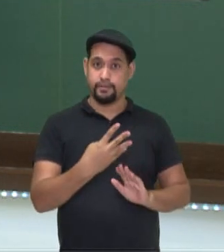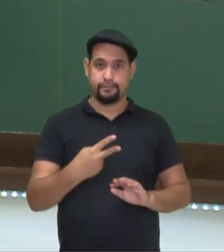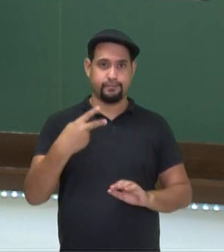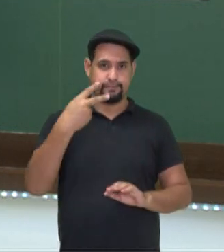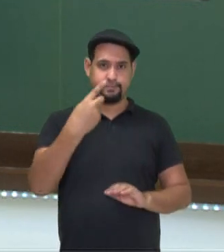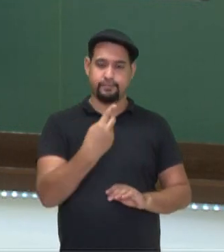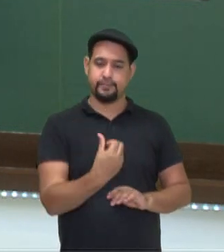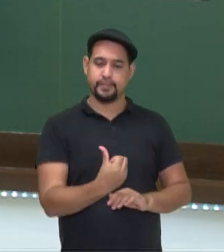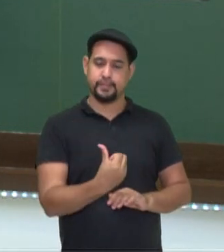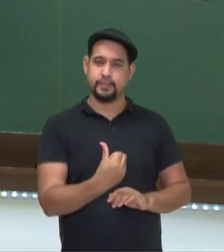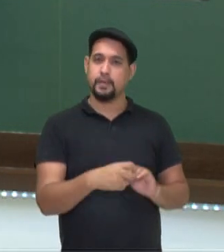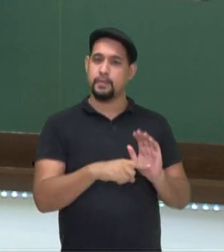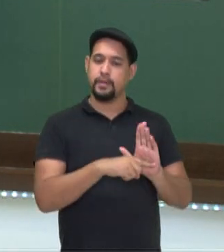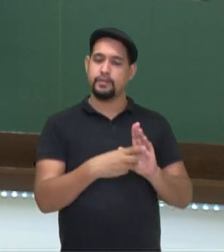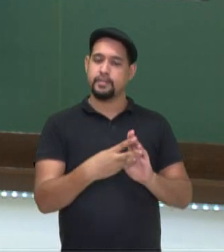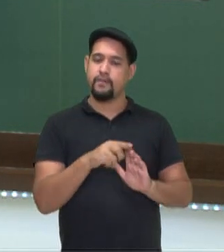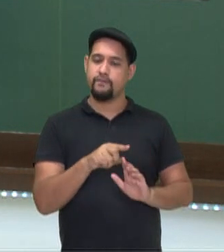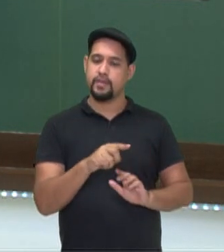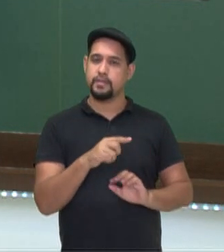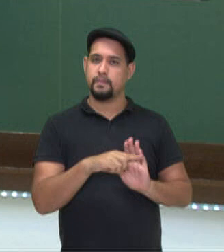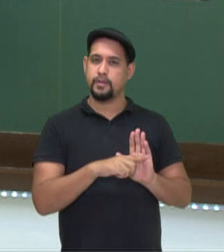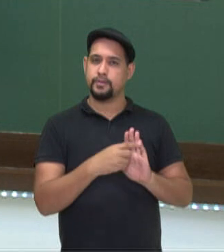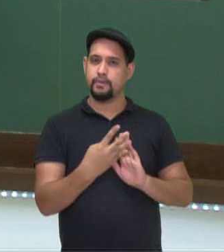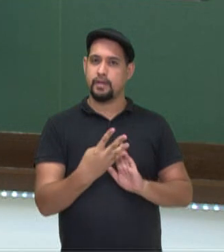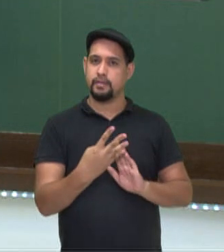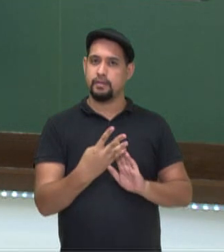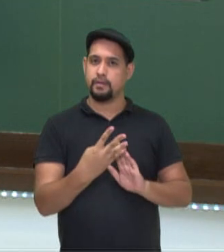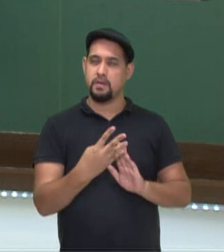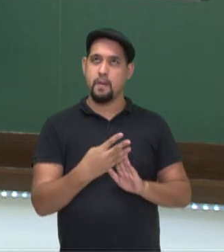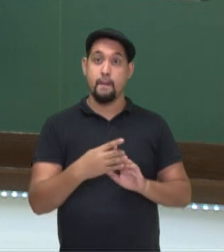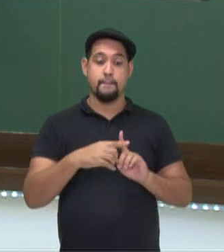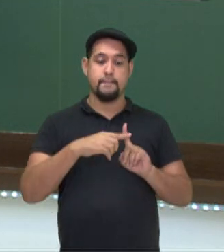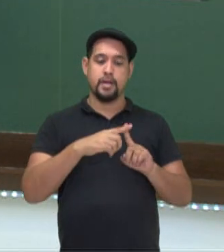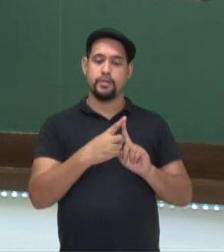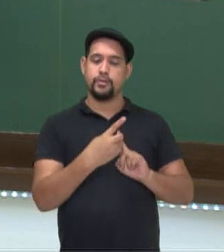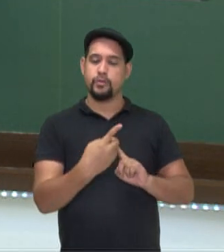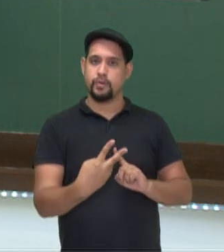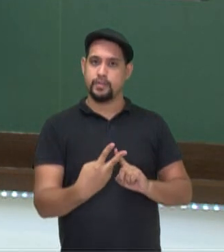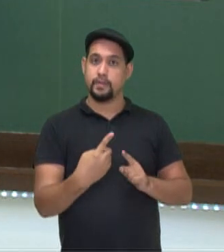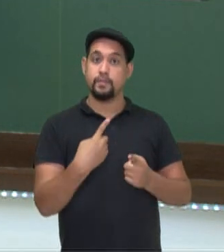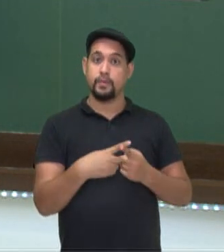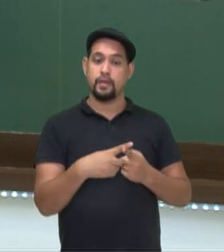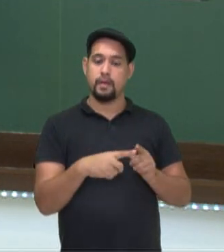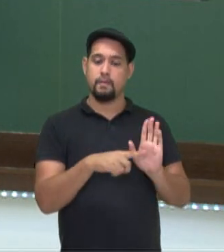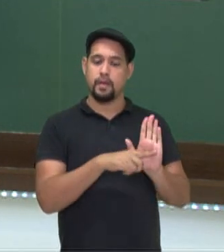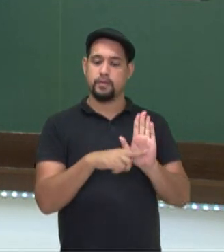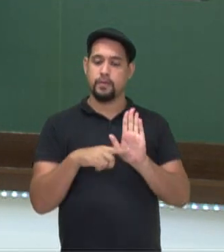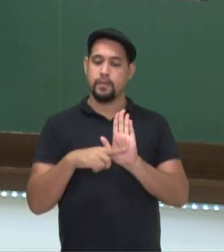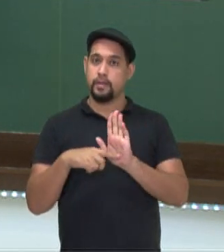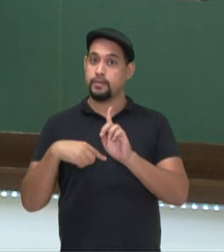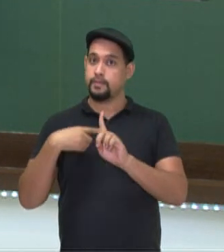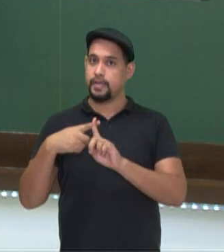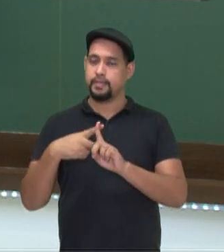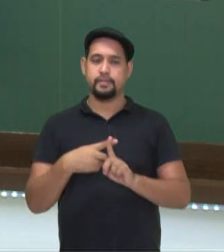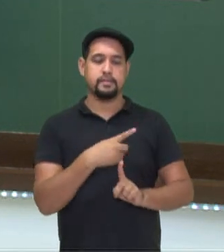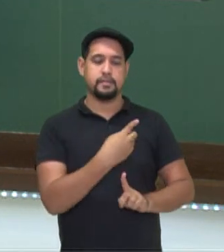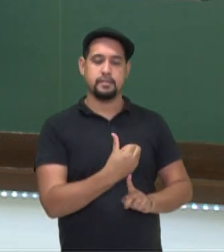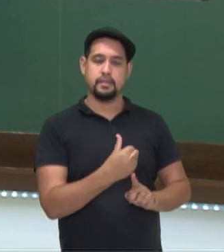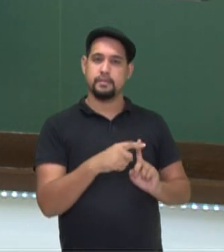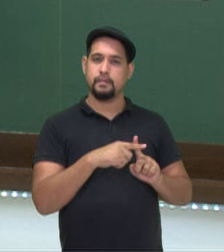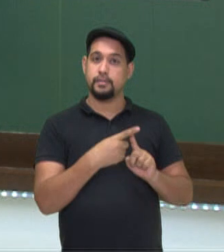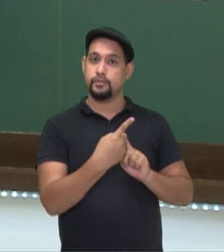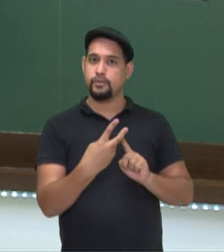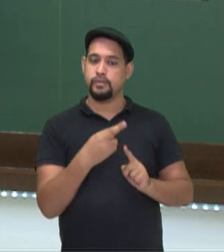16. Menos 3 vezes menos 4 dá mais 12. Menos com menos mais. E 16 mais 12 é